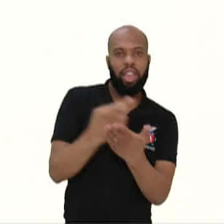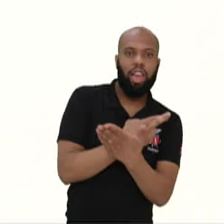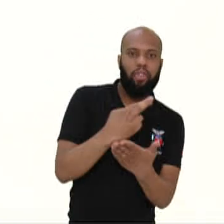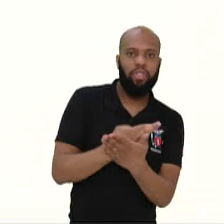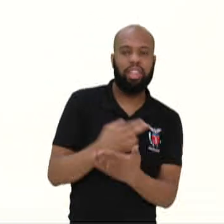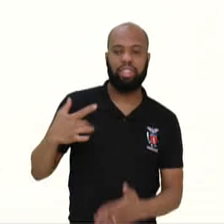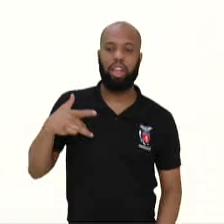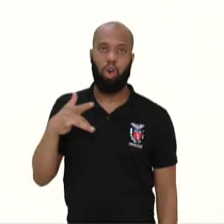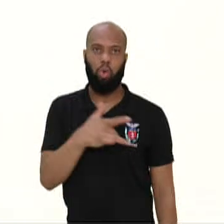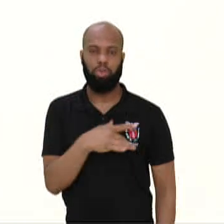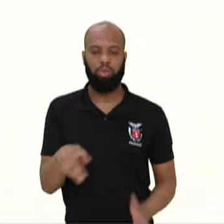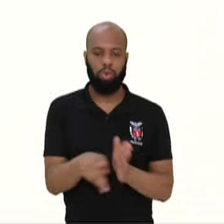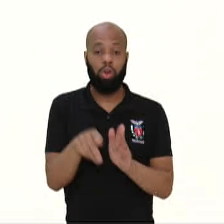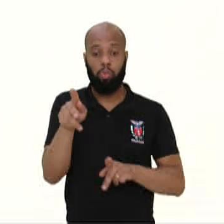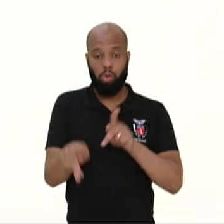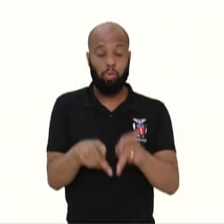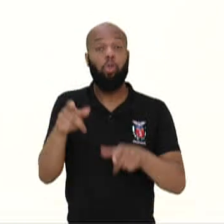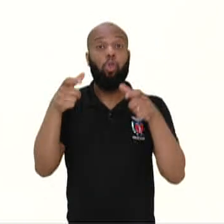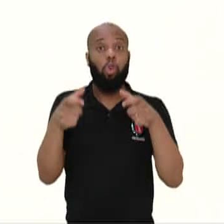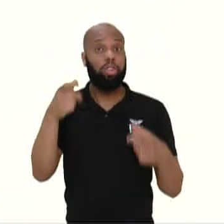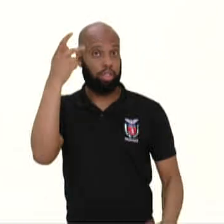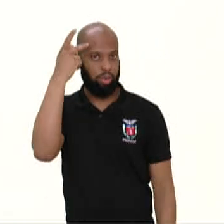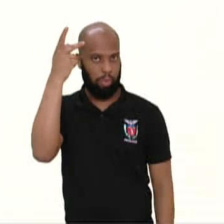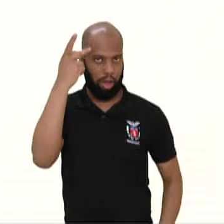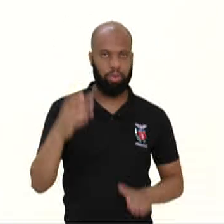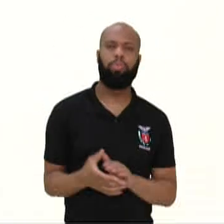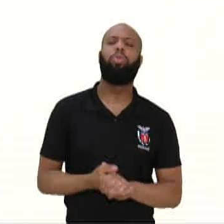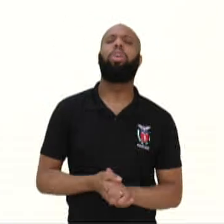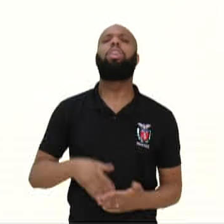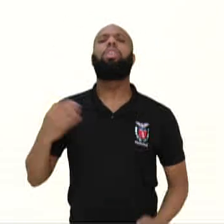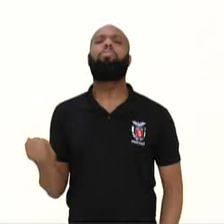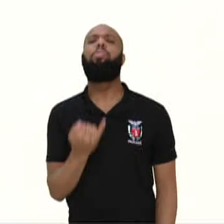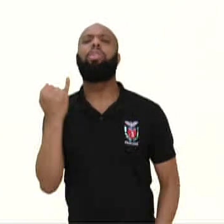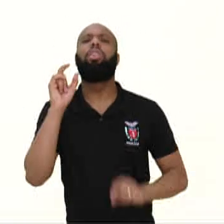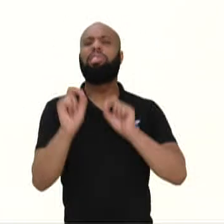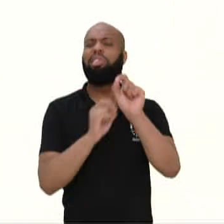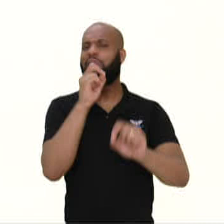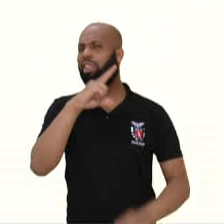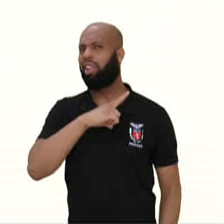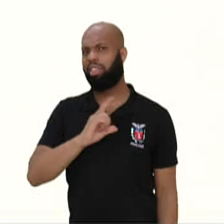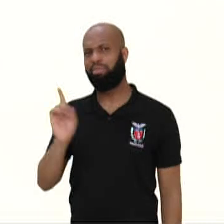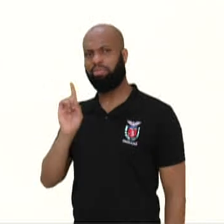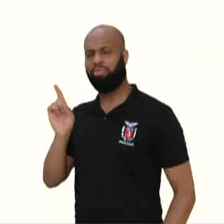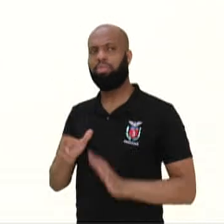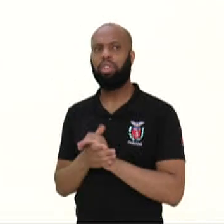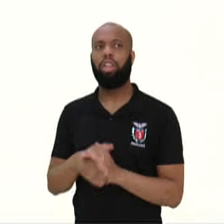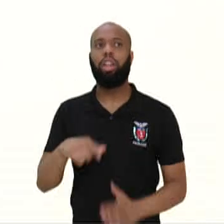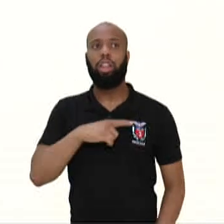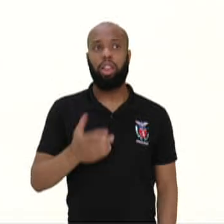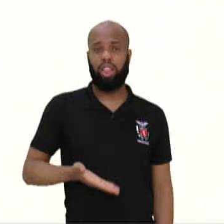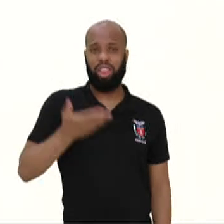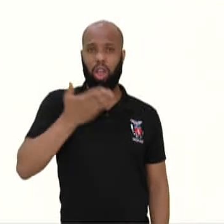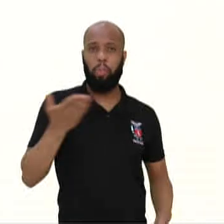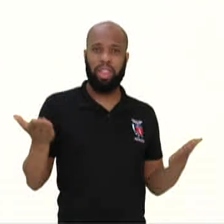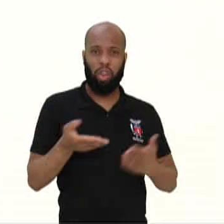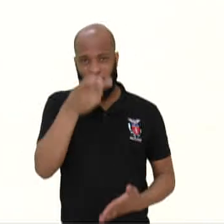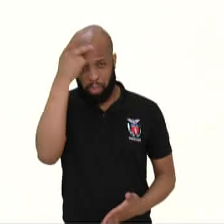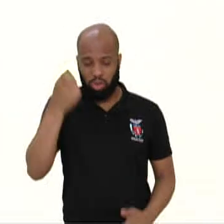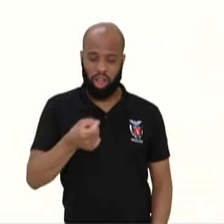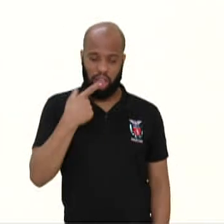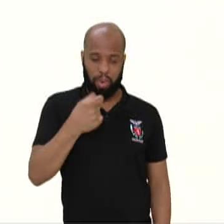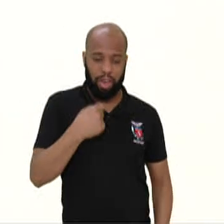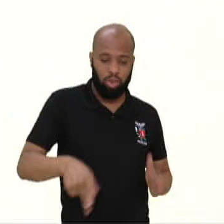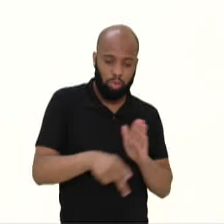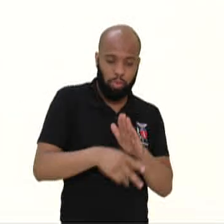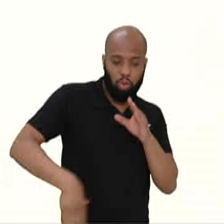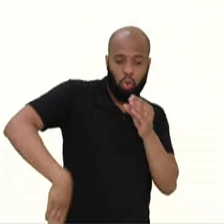de Saúde Pública em São Paulo. O que é importante, o que eu destaquei desse artigo? Aumento no consumo de suplementos alimentares. Então,